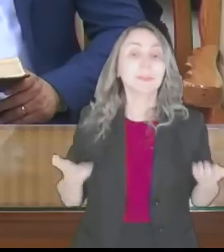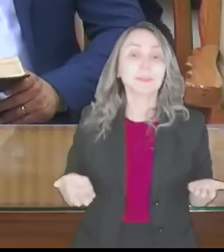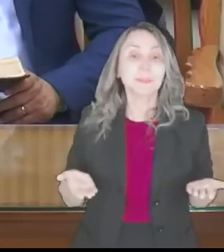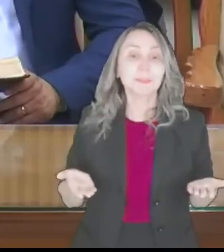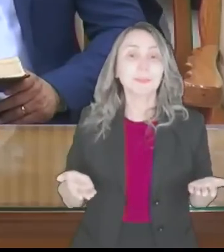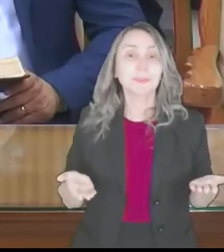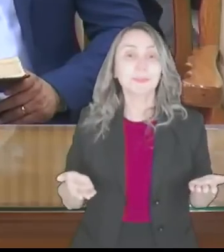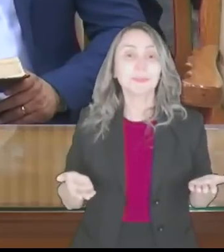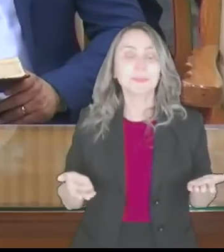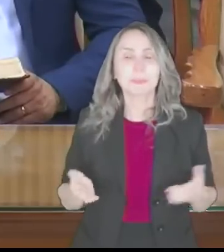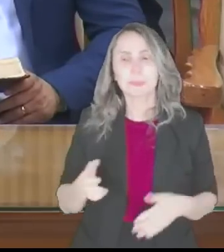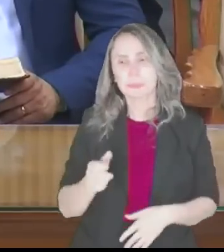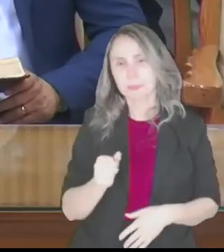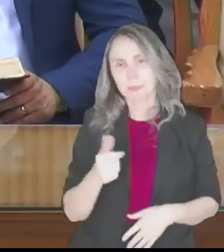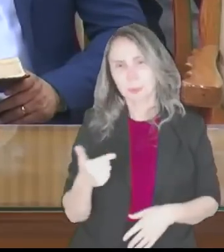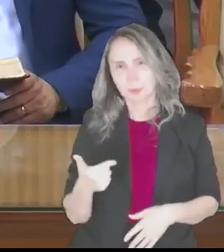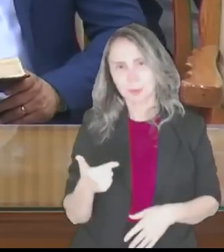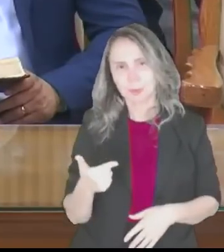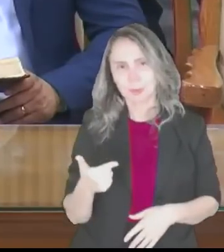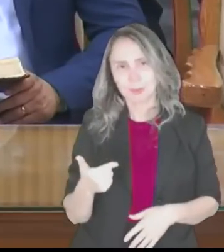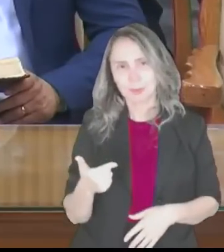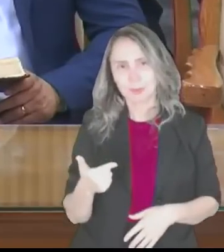12. E ainda teve gente que